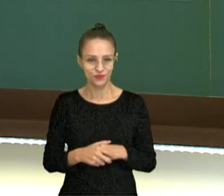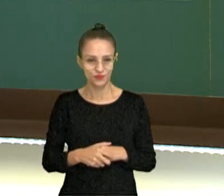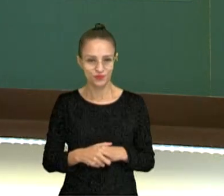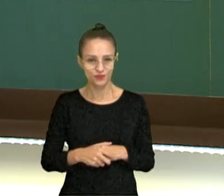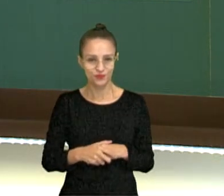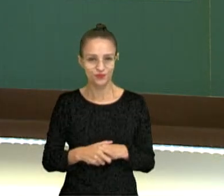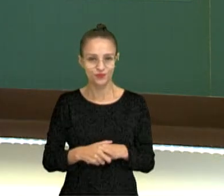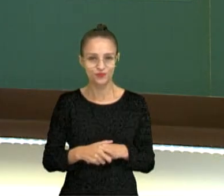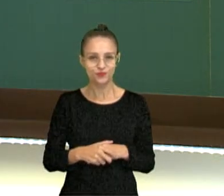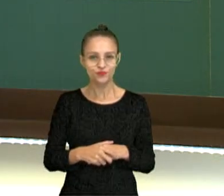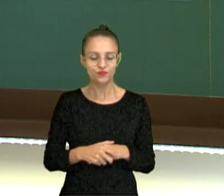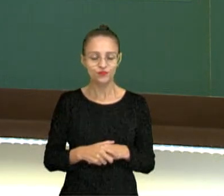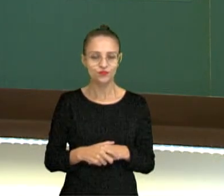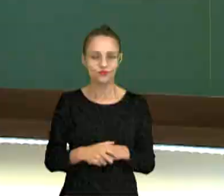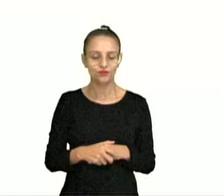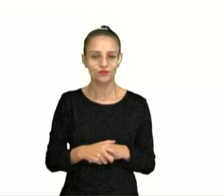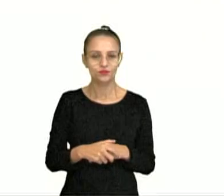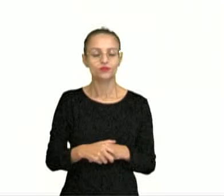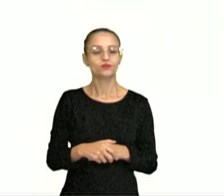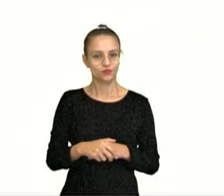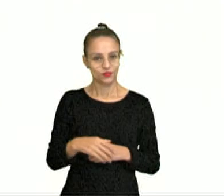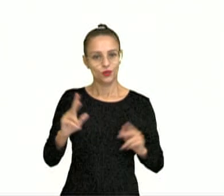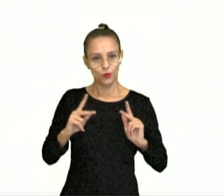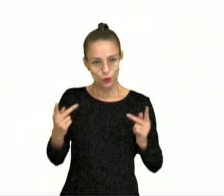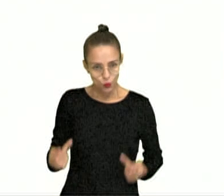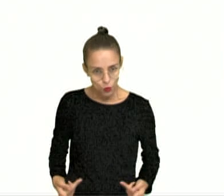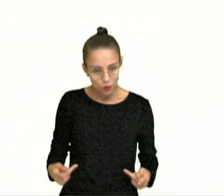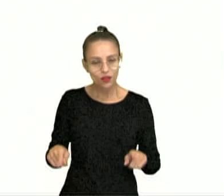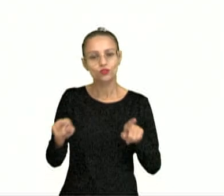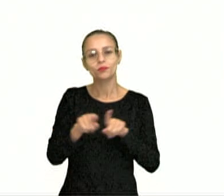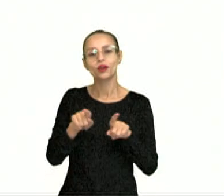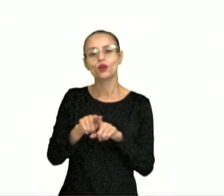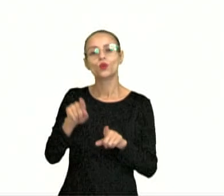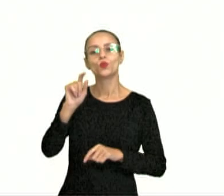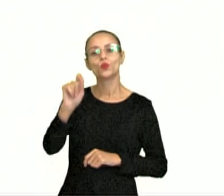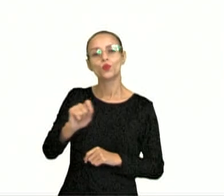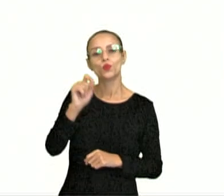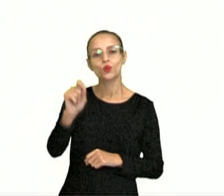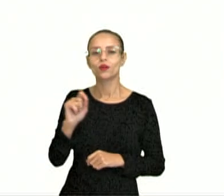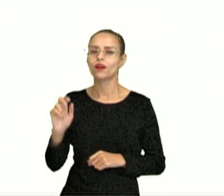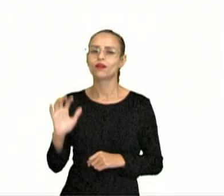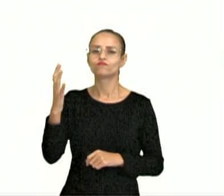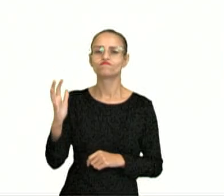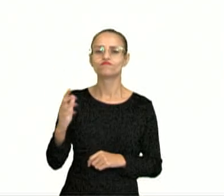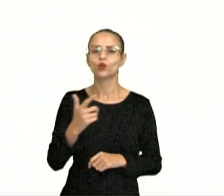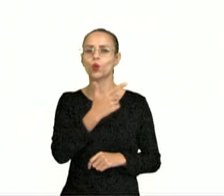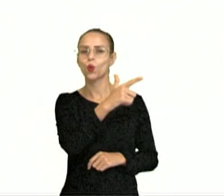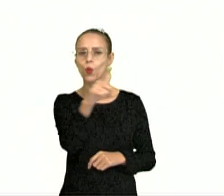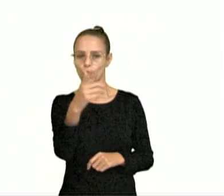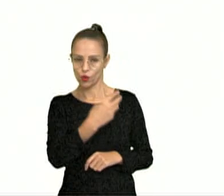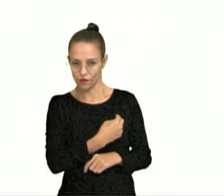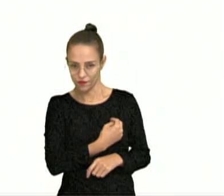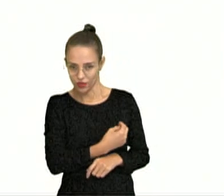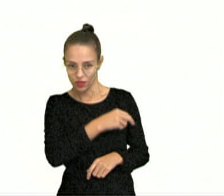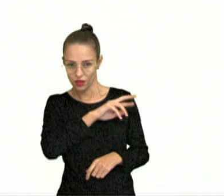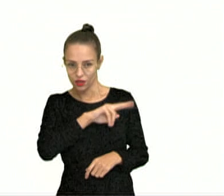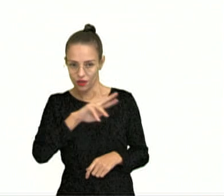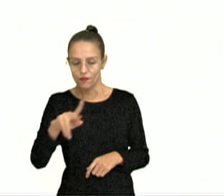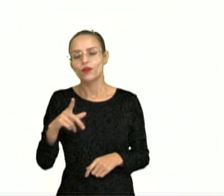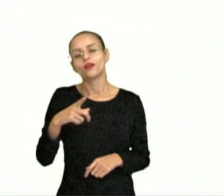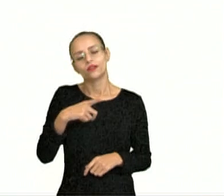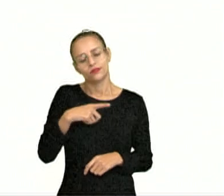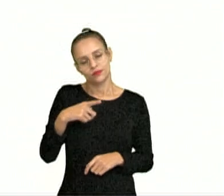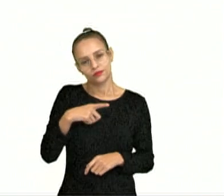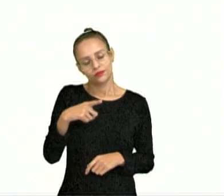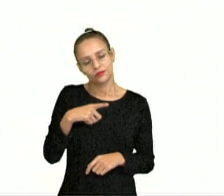adiante? A espécie humana, assim como ocorre nos demais seres vivos,